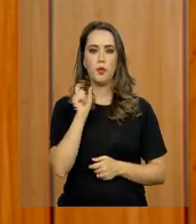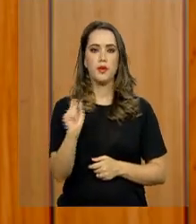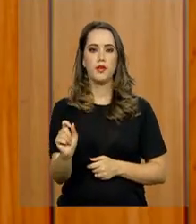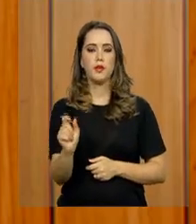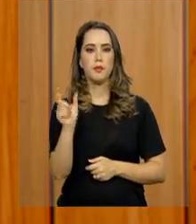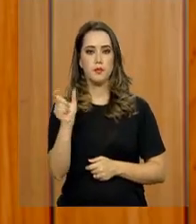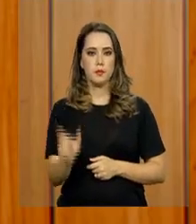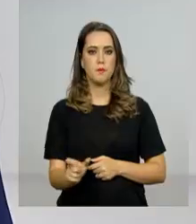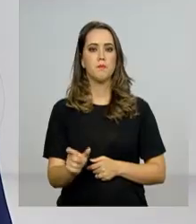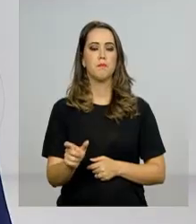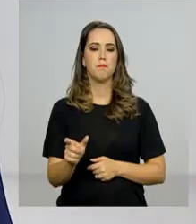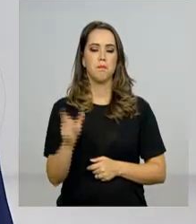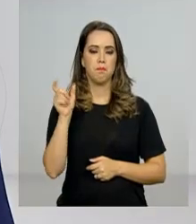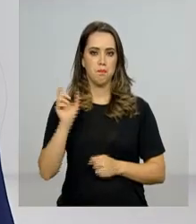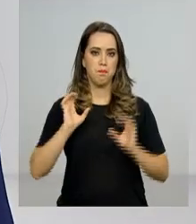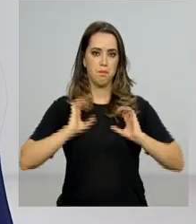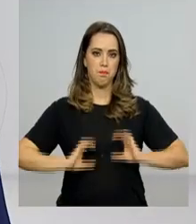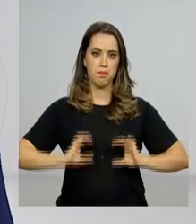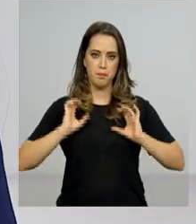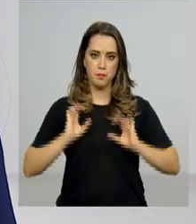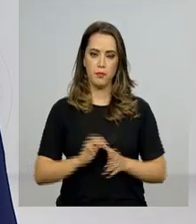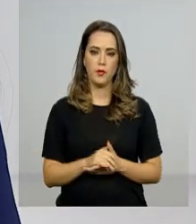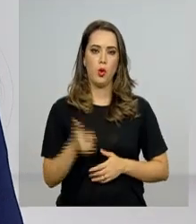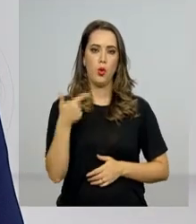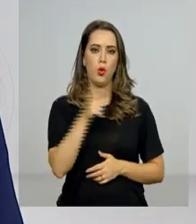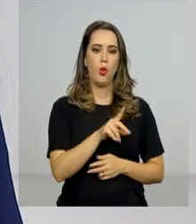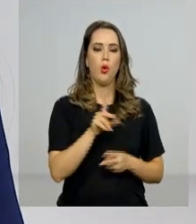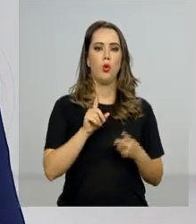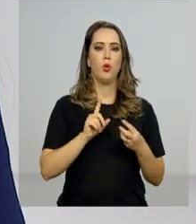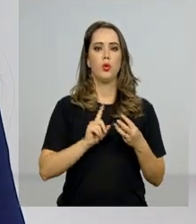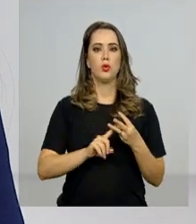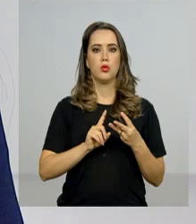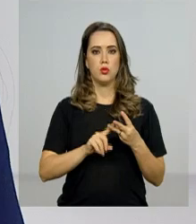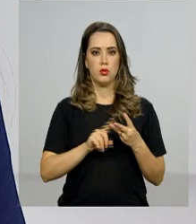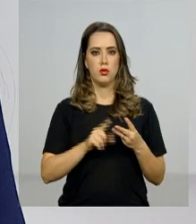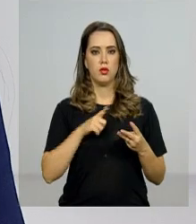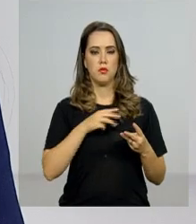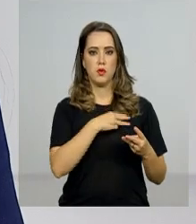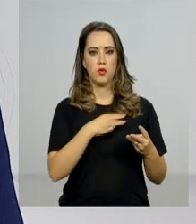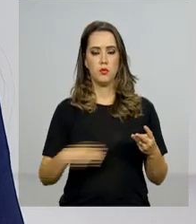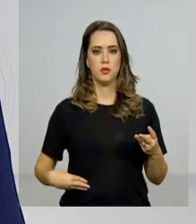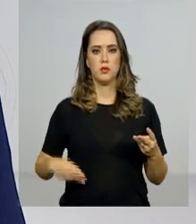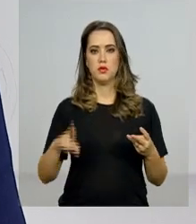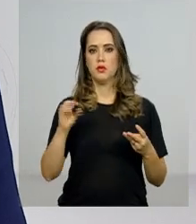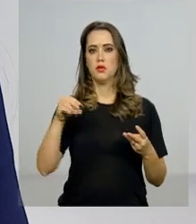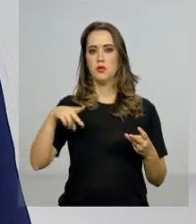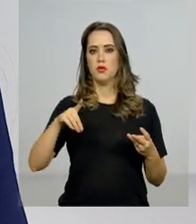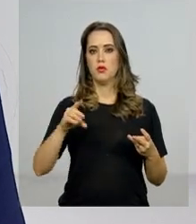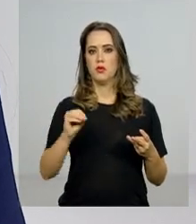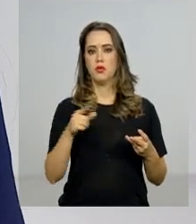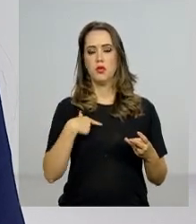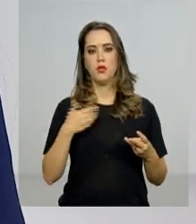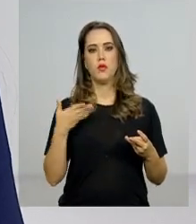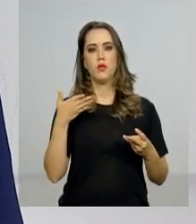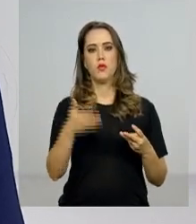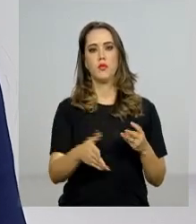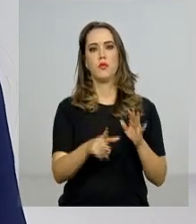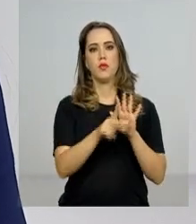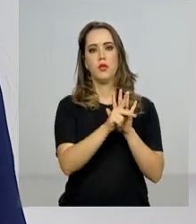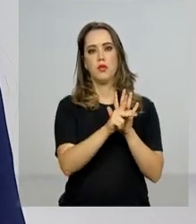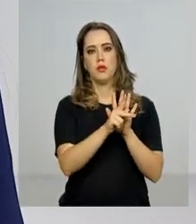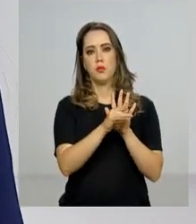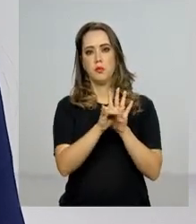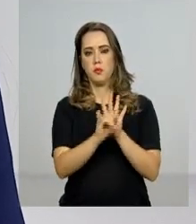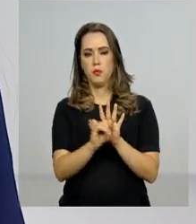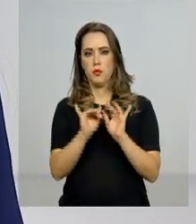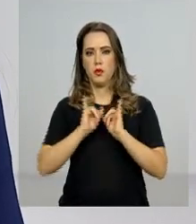é o usuário outro tema da entrevista exclusiva com o ministro ronaldo fonseca foi a parceria público